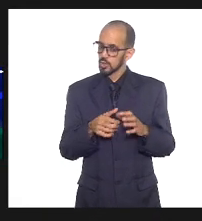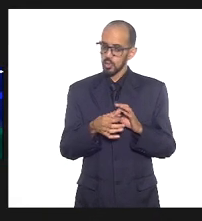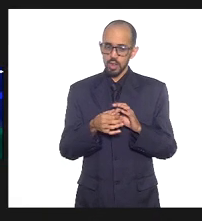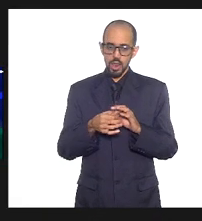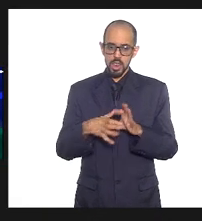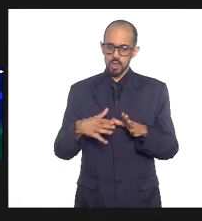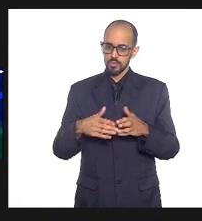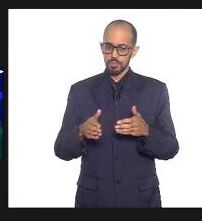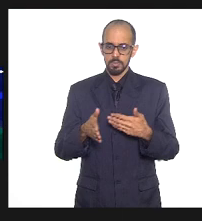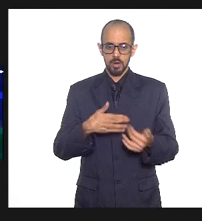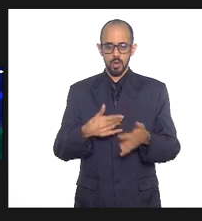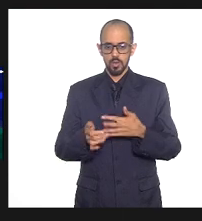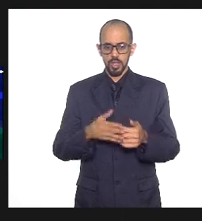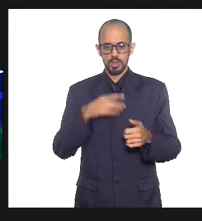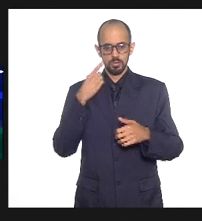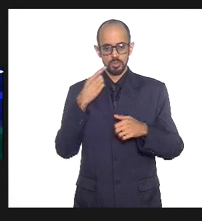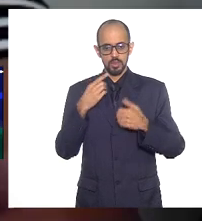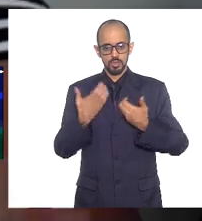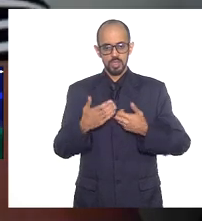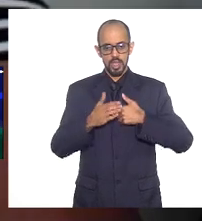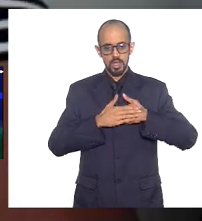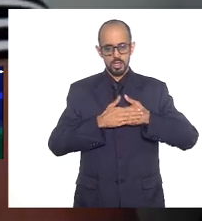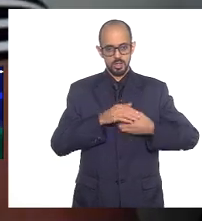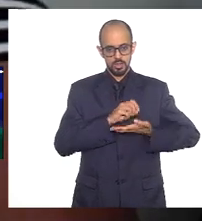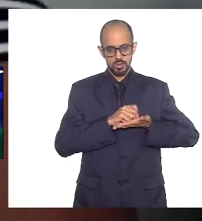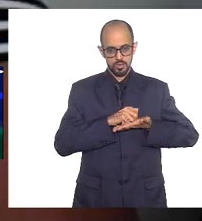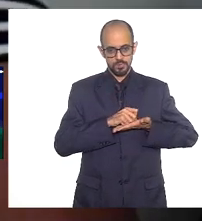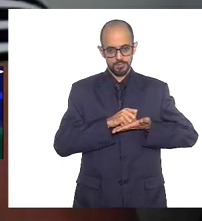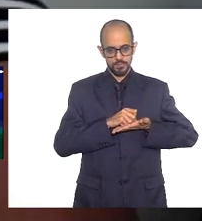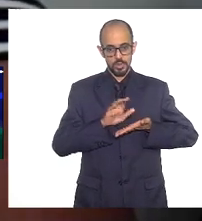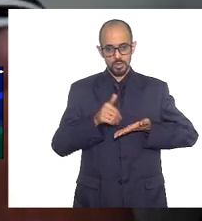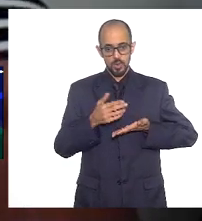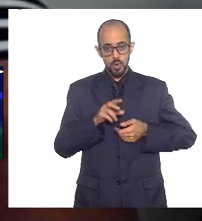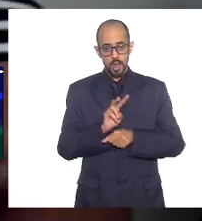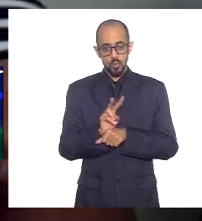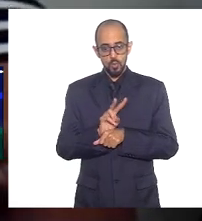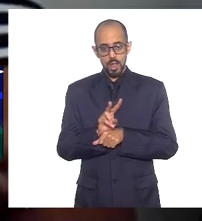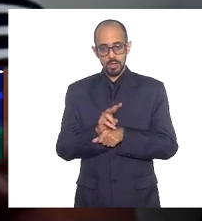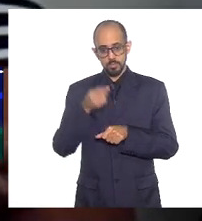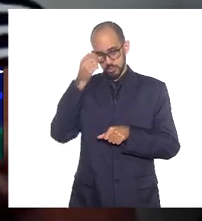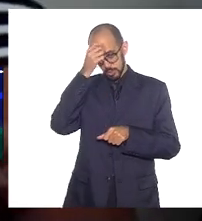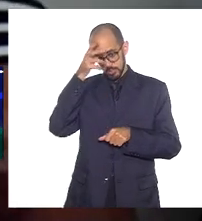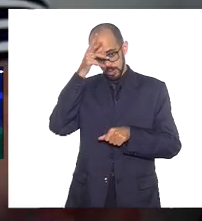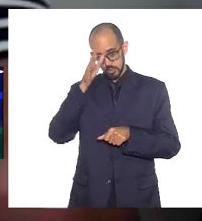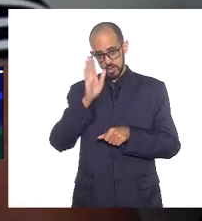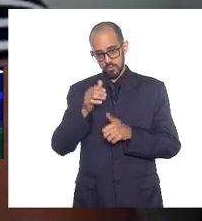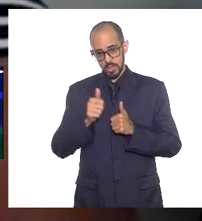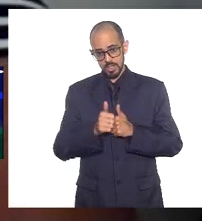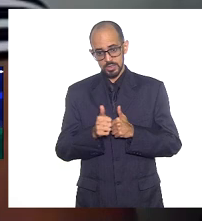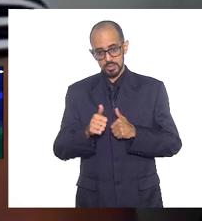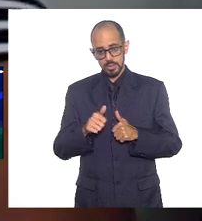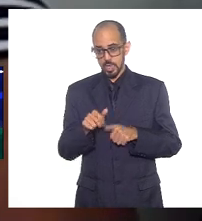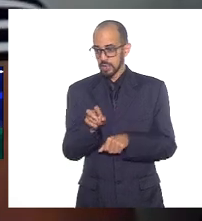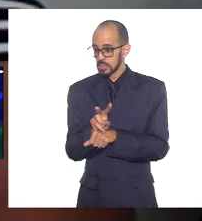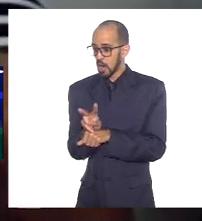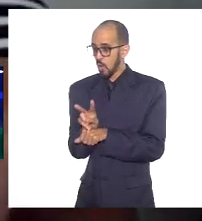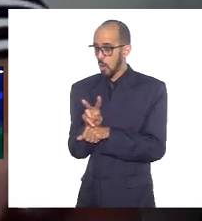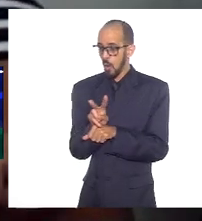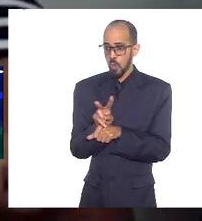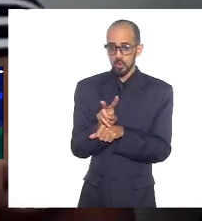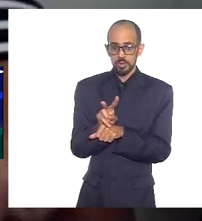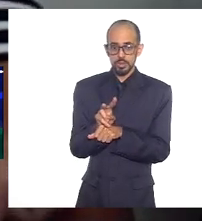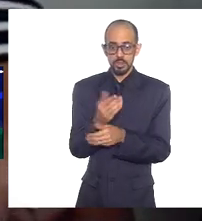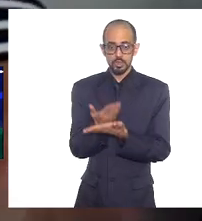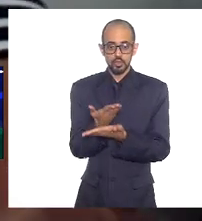deputados que tiverem interesse. A Guarda Municipal já faz um papel importante que é com a Ronda Escolar. A Ronda Escolar é feita pela